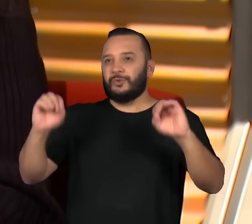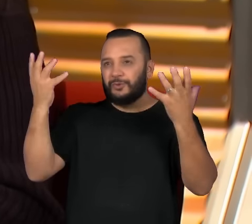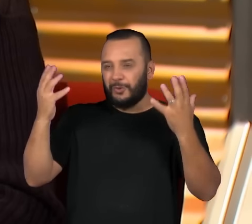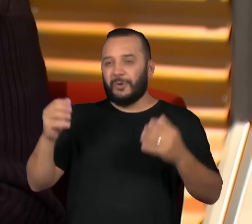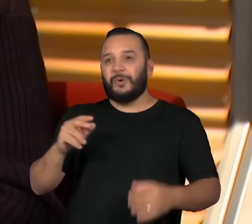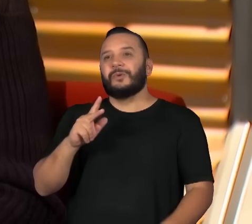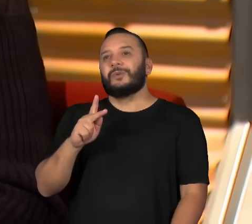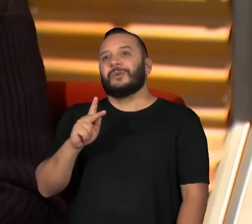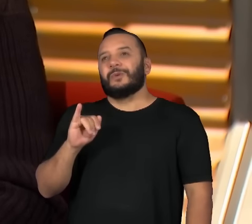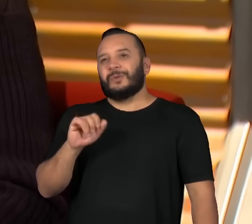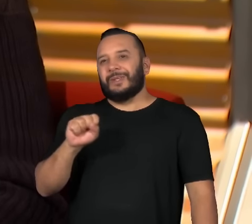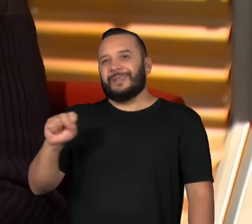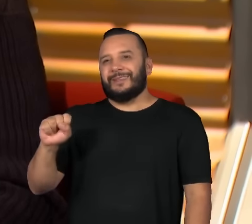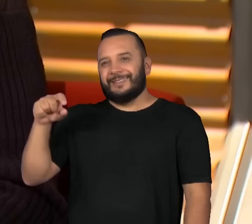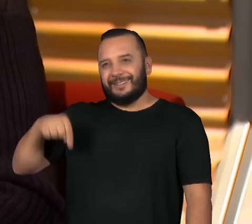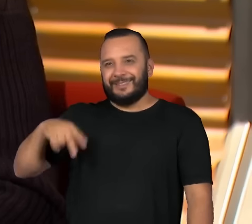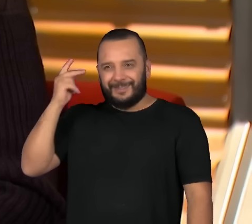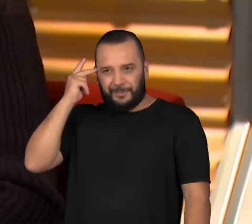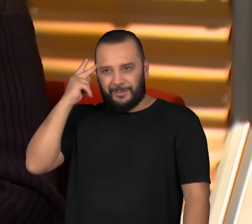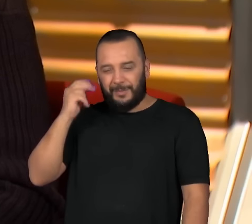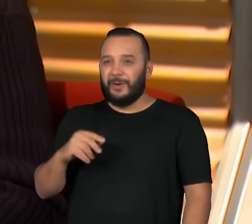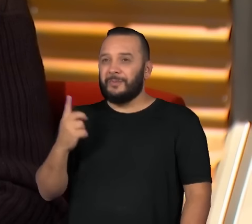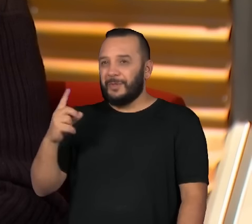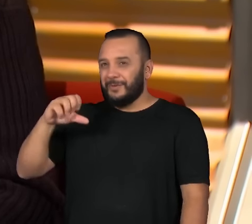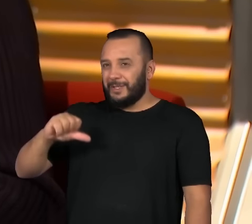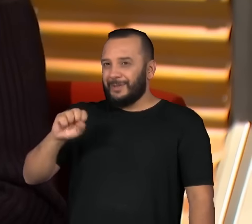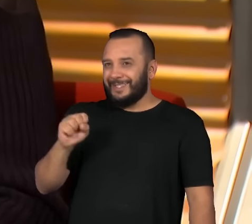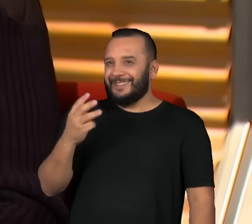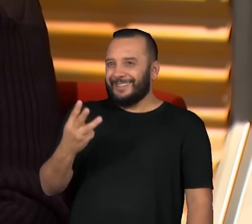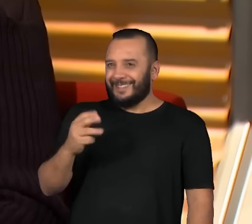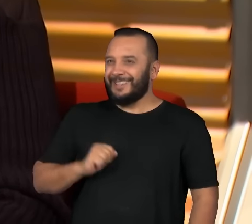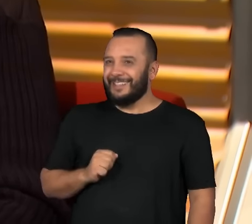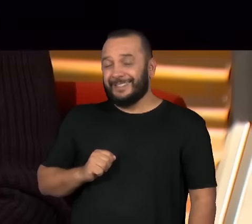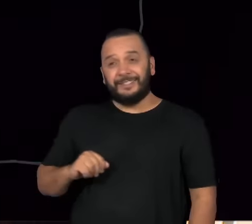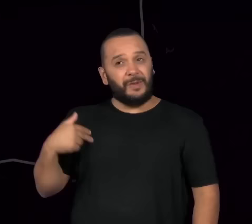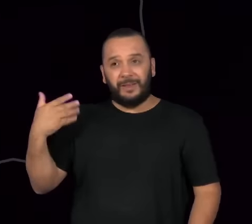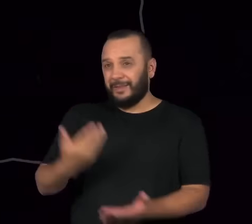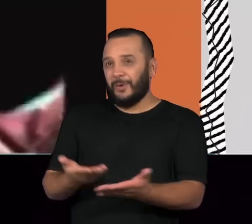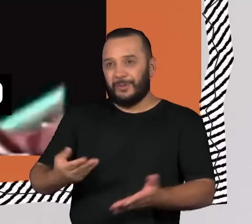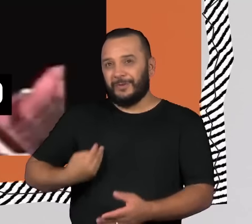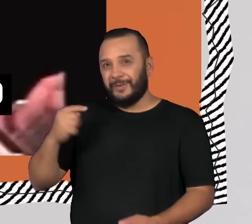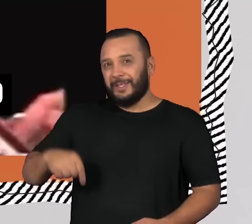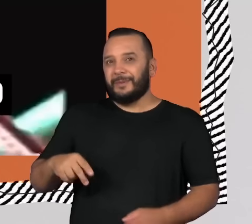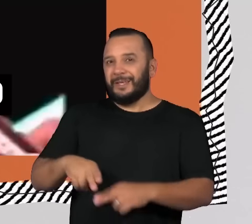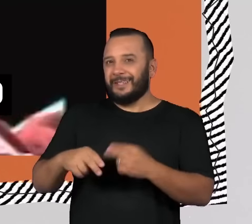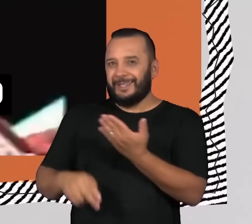Kiss aqui em São Paulo, né, em 83, que realmente mudou minha vida e tô aqui até hoje por causa daquilo.